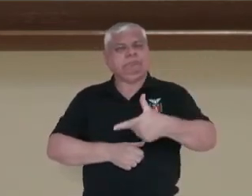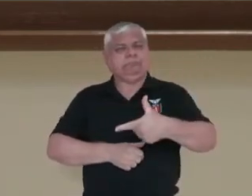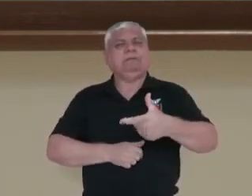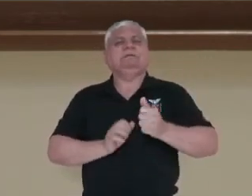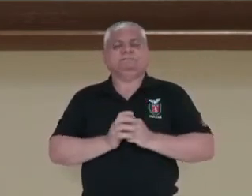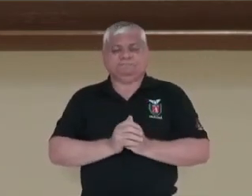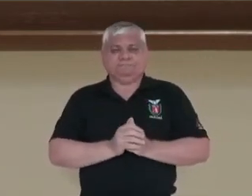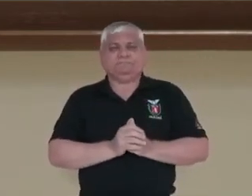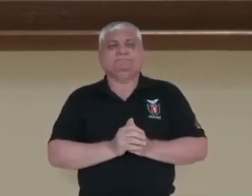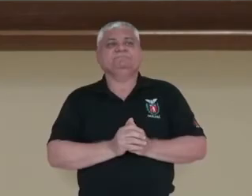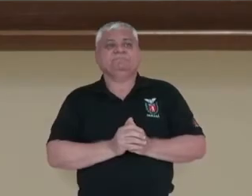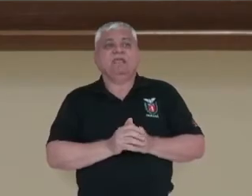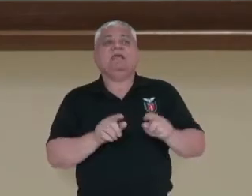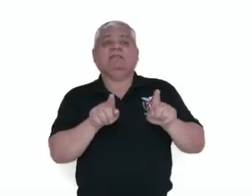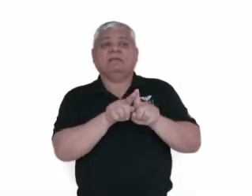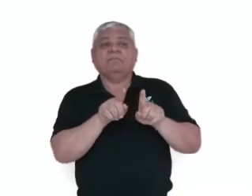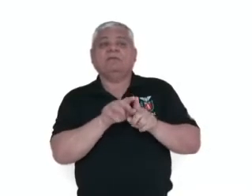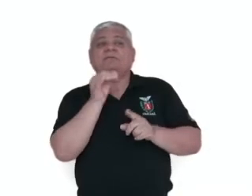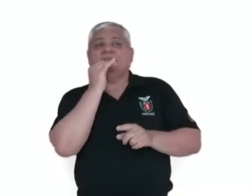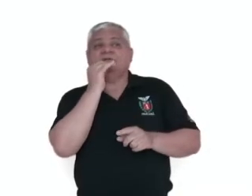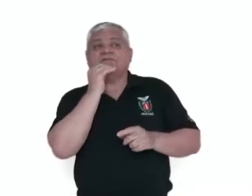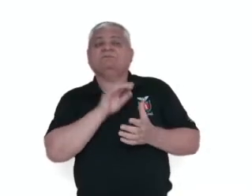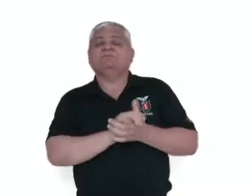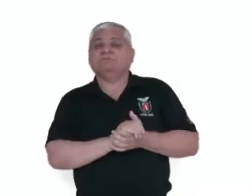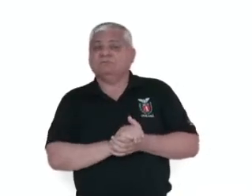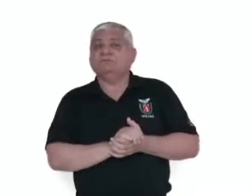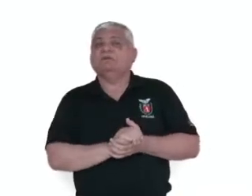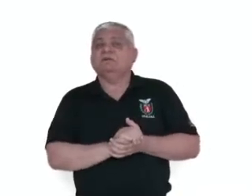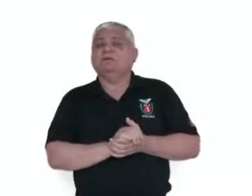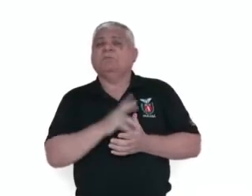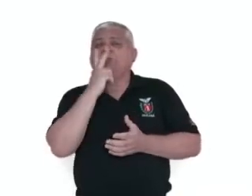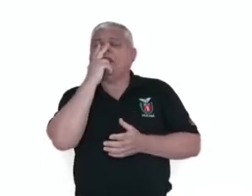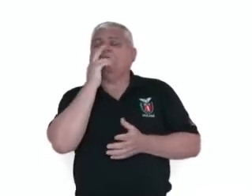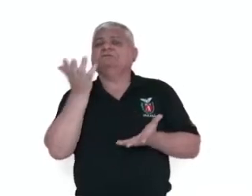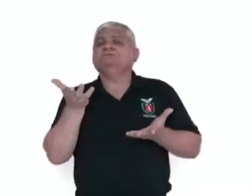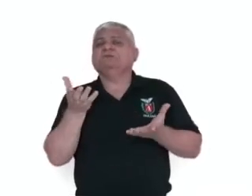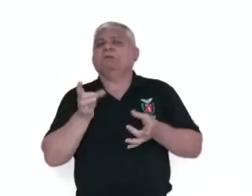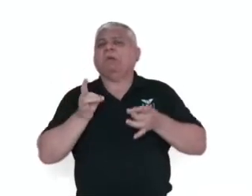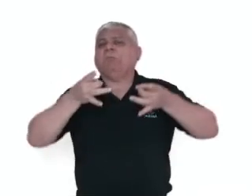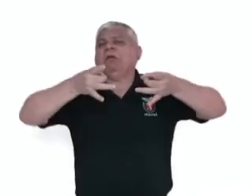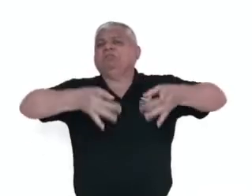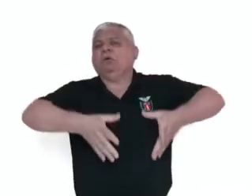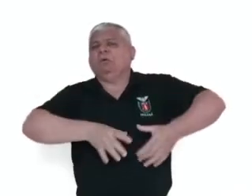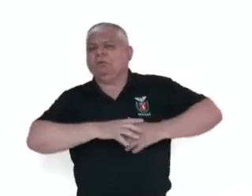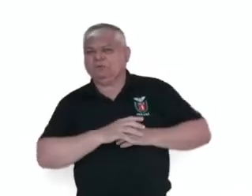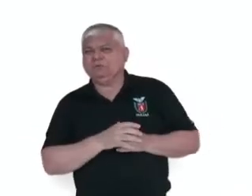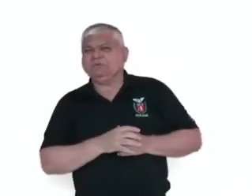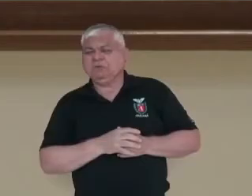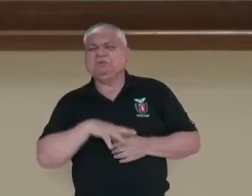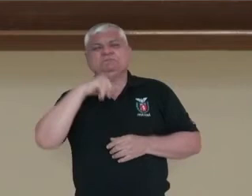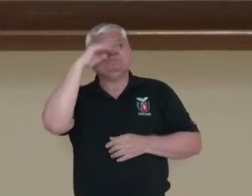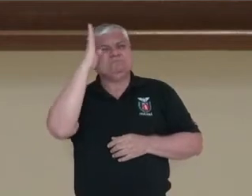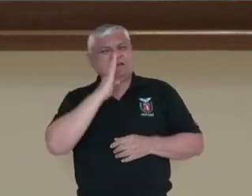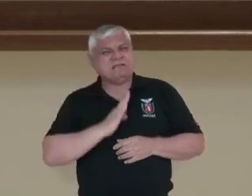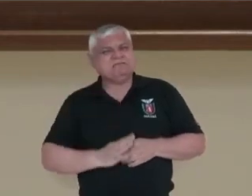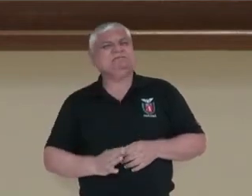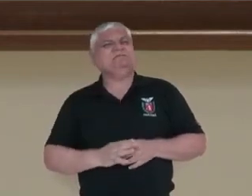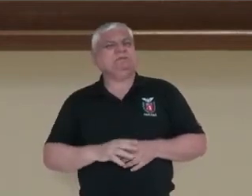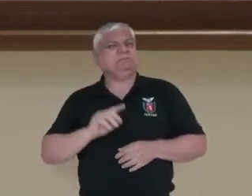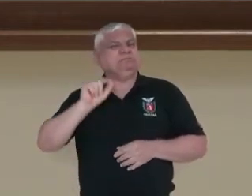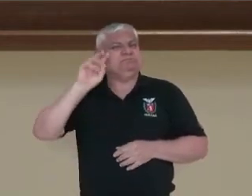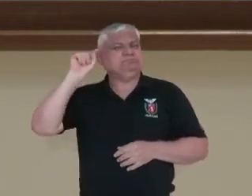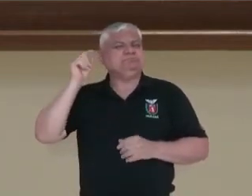algumas questões, alguns fenômenos de mandonismos. Então, ele vai falar que no Brasil, por muitas vezes,